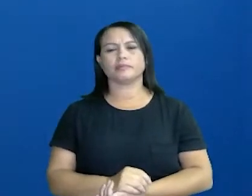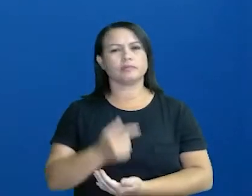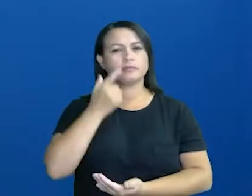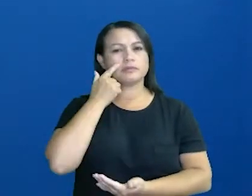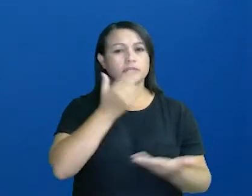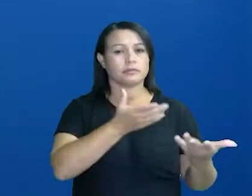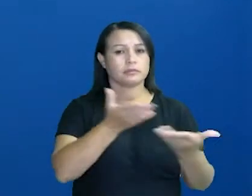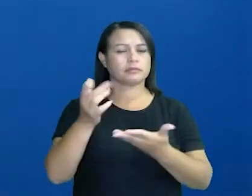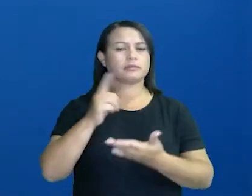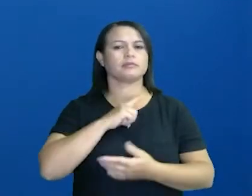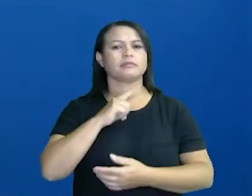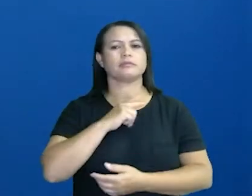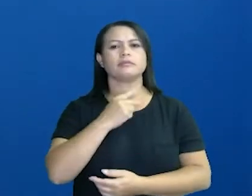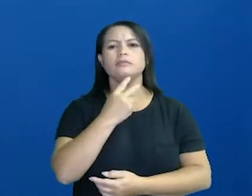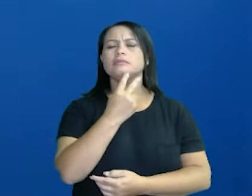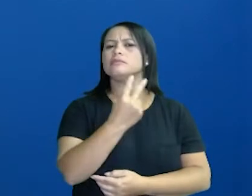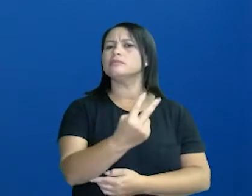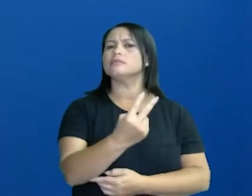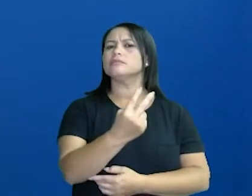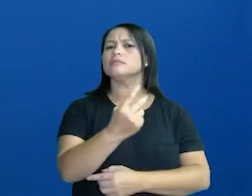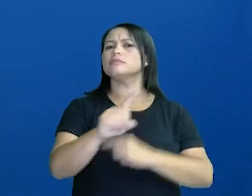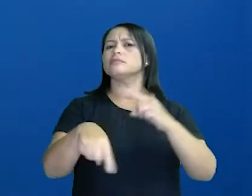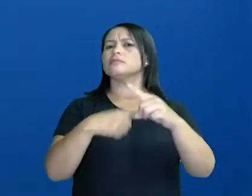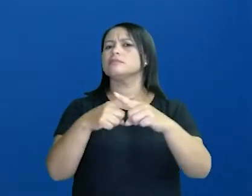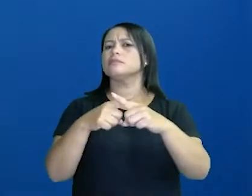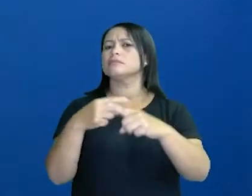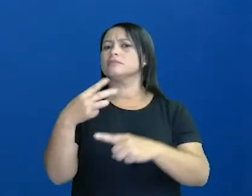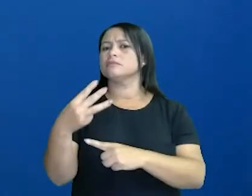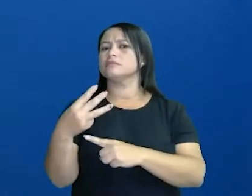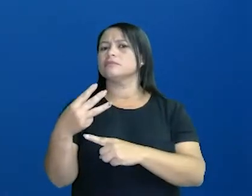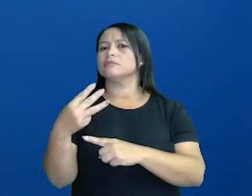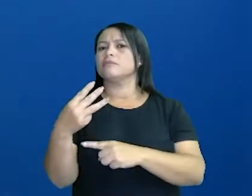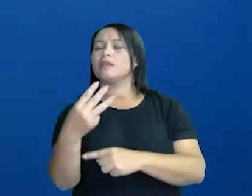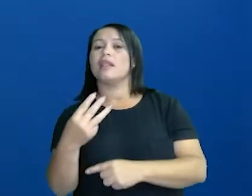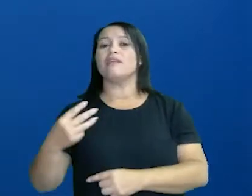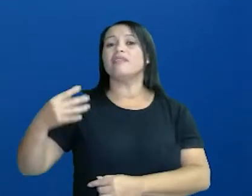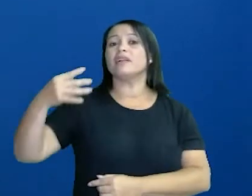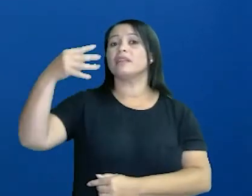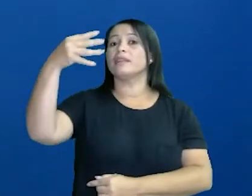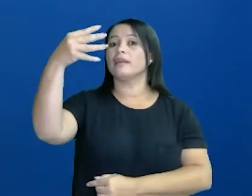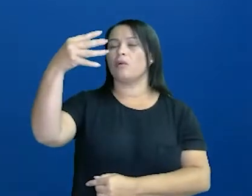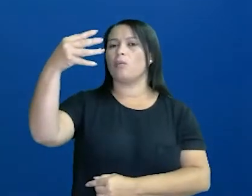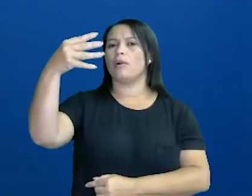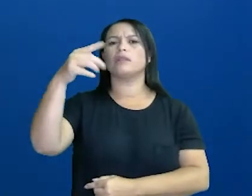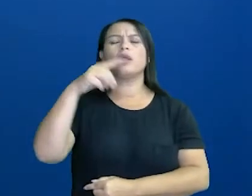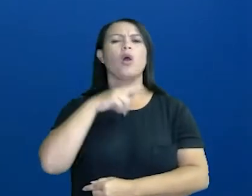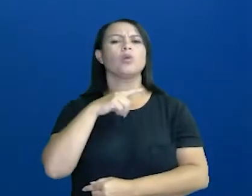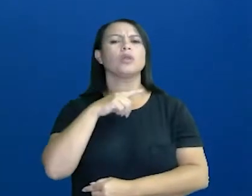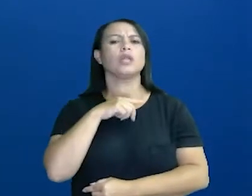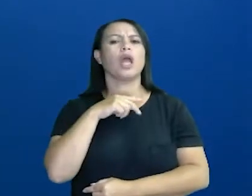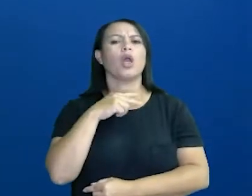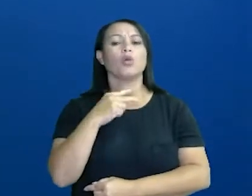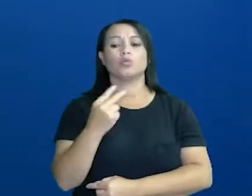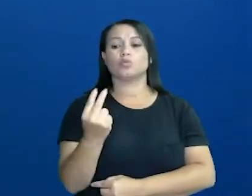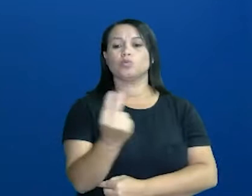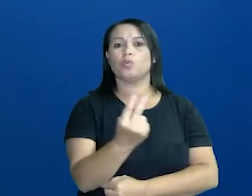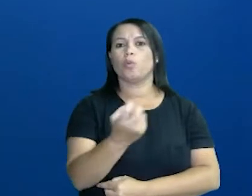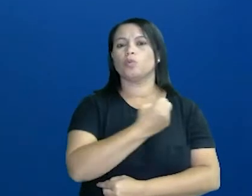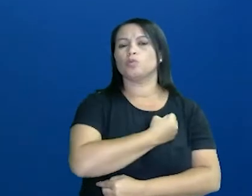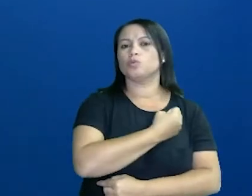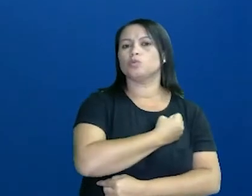e olha aqui então eu tenho 2 x 3 elevado a 4 tu tem dois